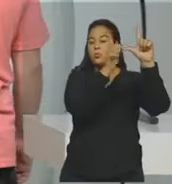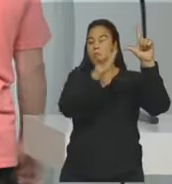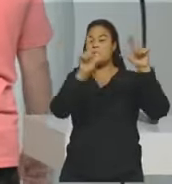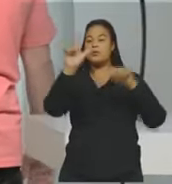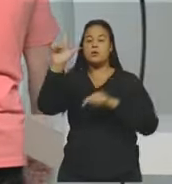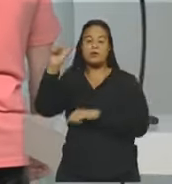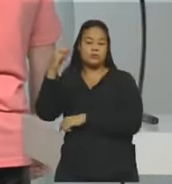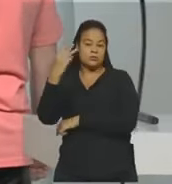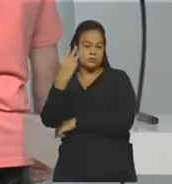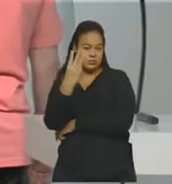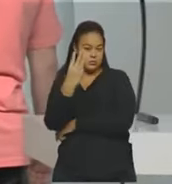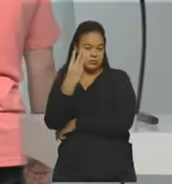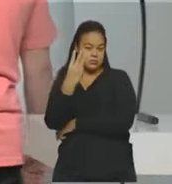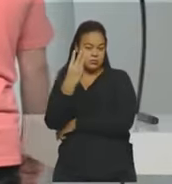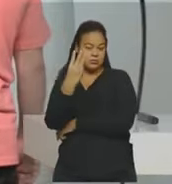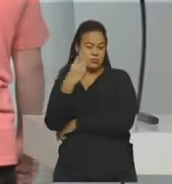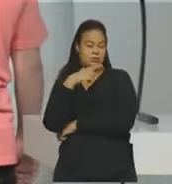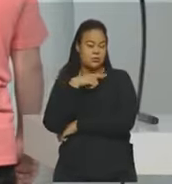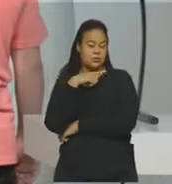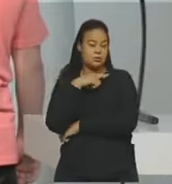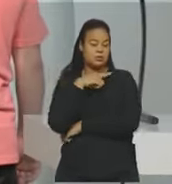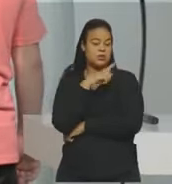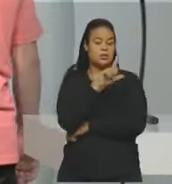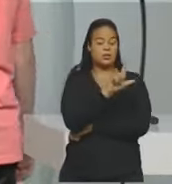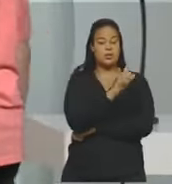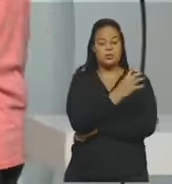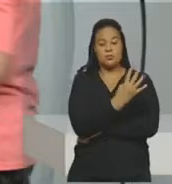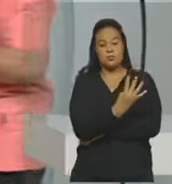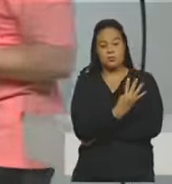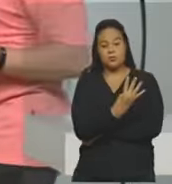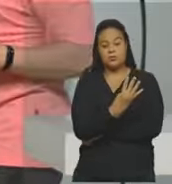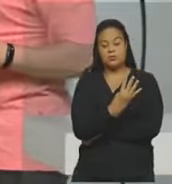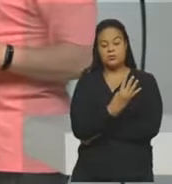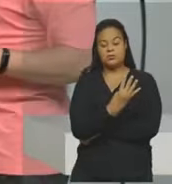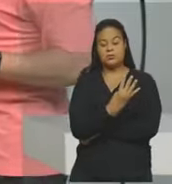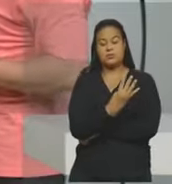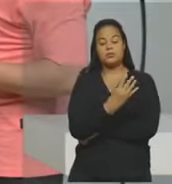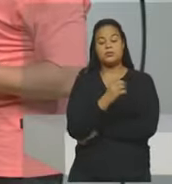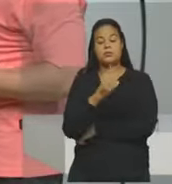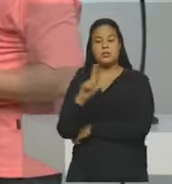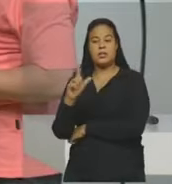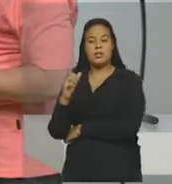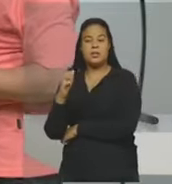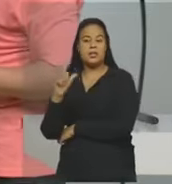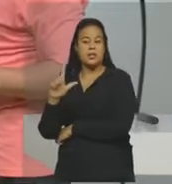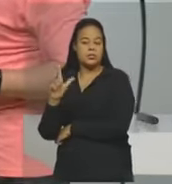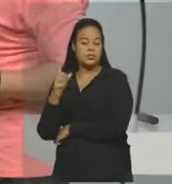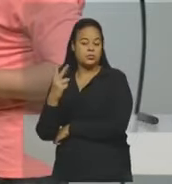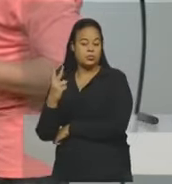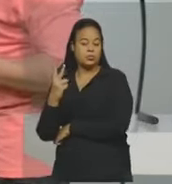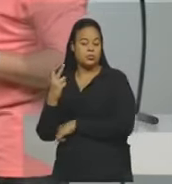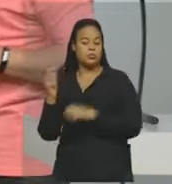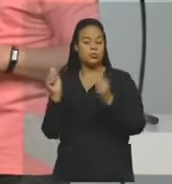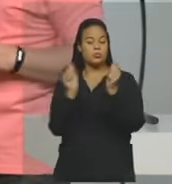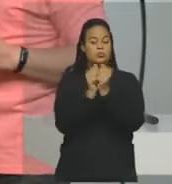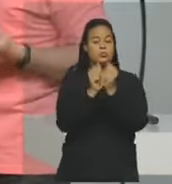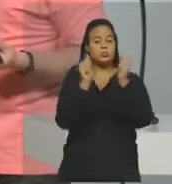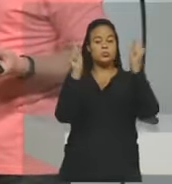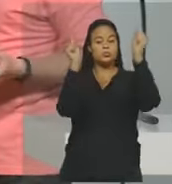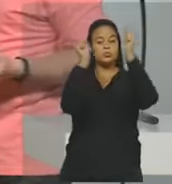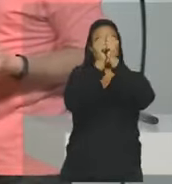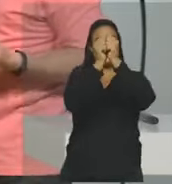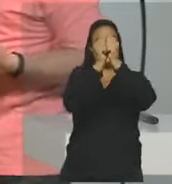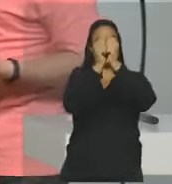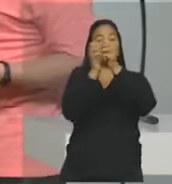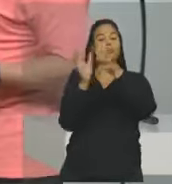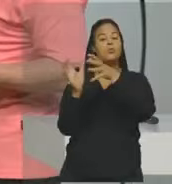nós temos essas outras duas lâmpadas aqui, ó, L2 e L4, que também estão em série. Só que esse conjunto está em paralelo com esse outro